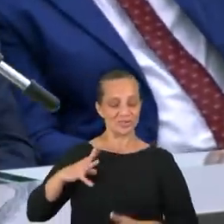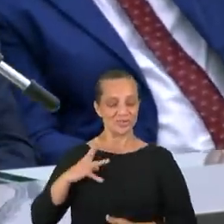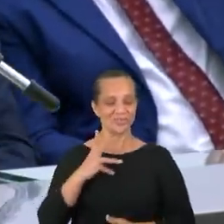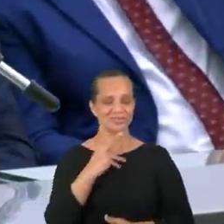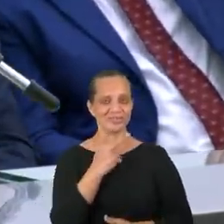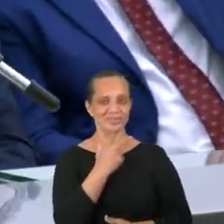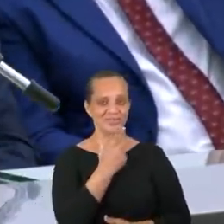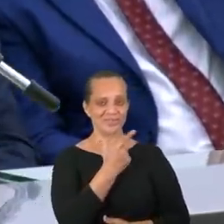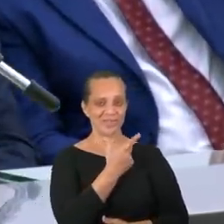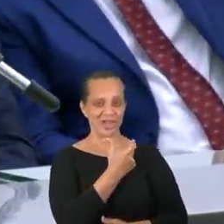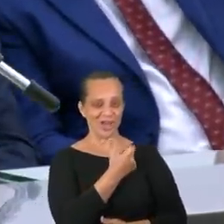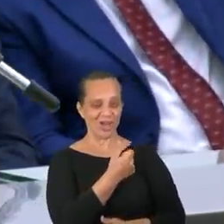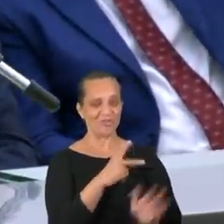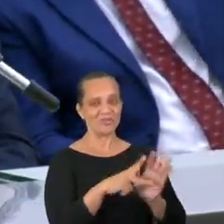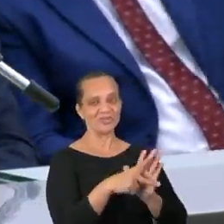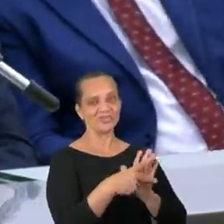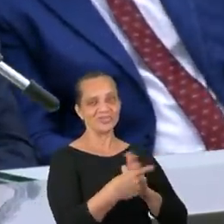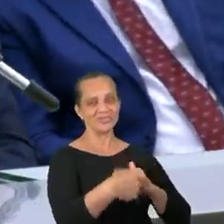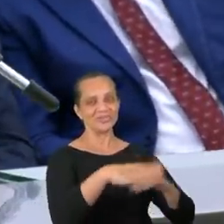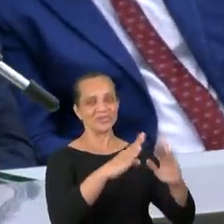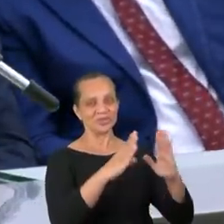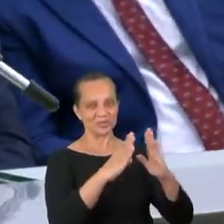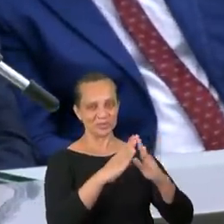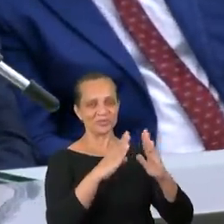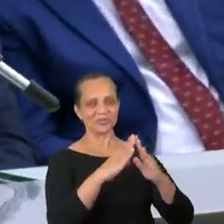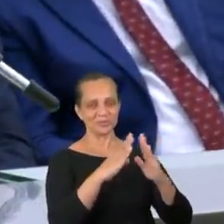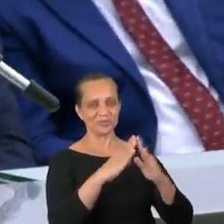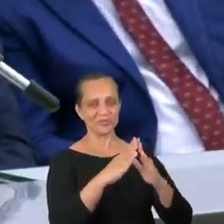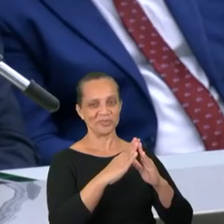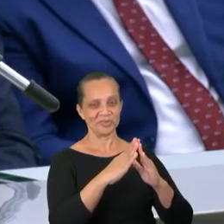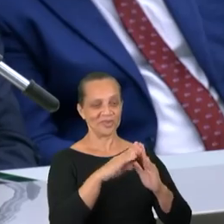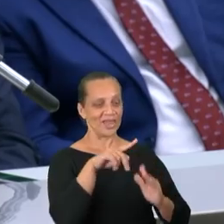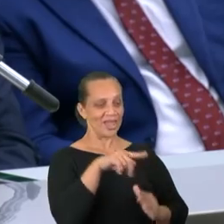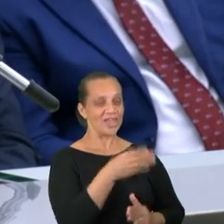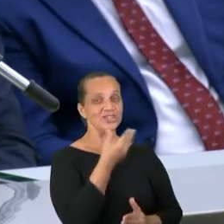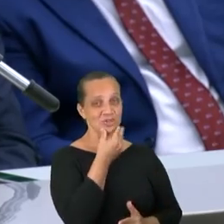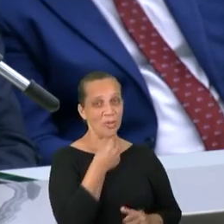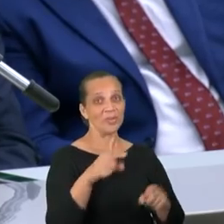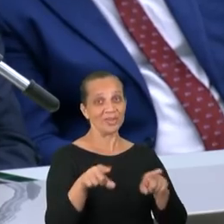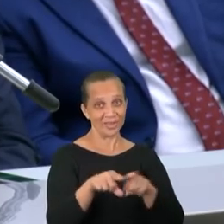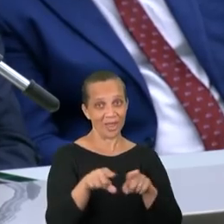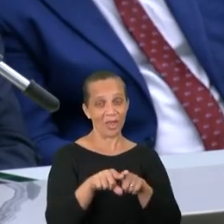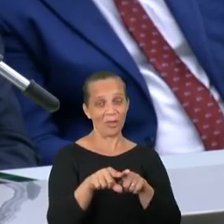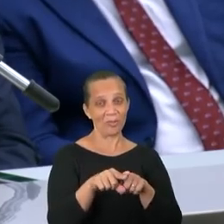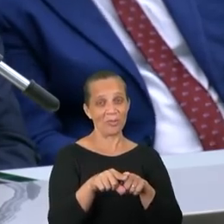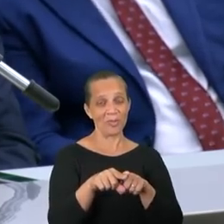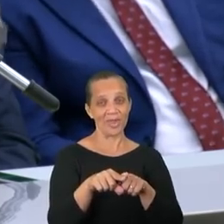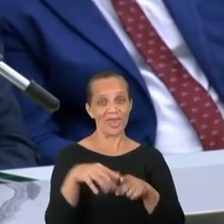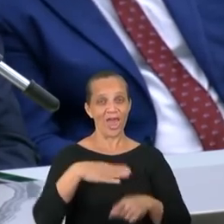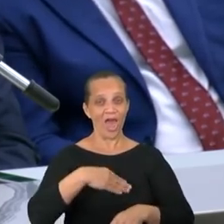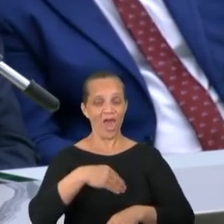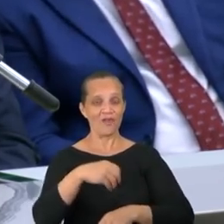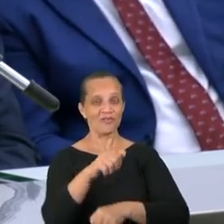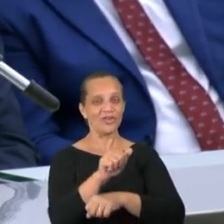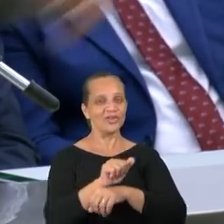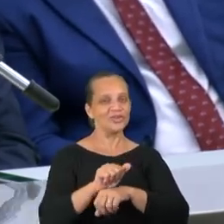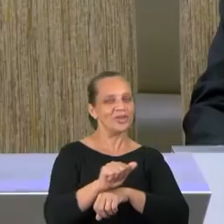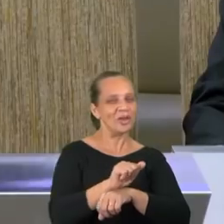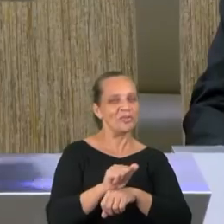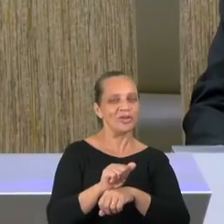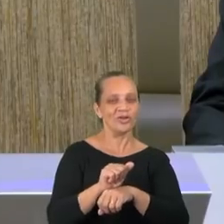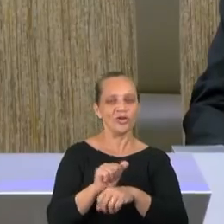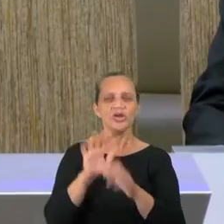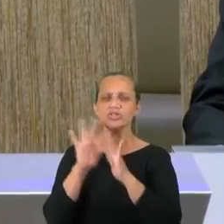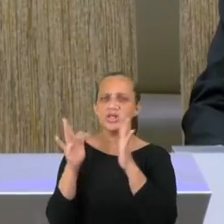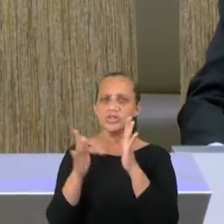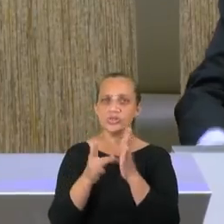salvação nesta casa. Este também é filho de Abraão. Jesus quer é